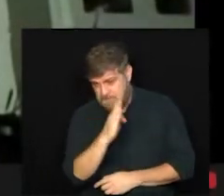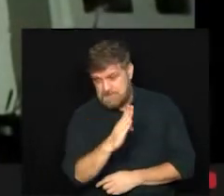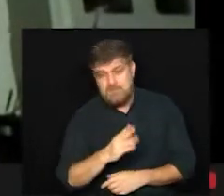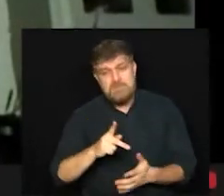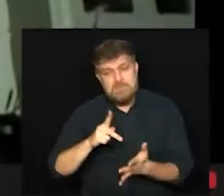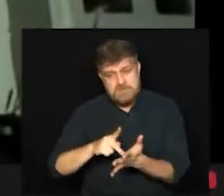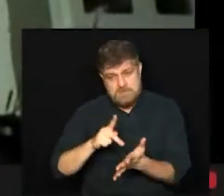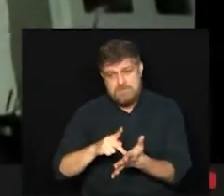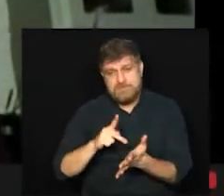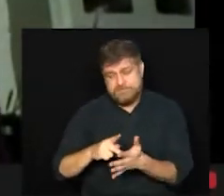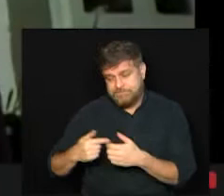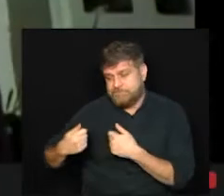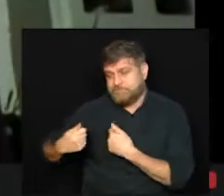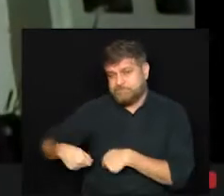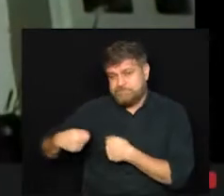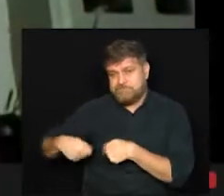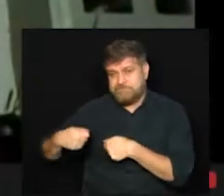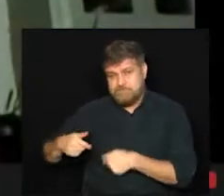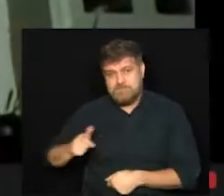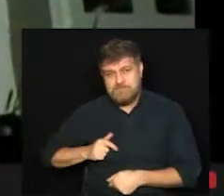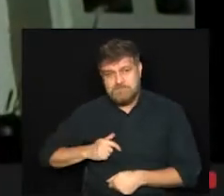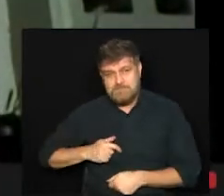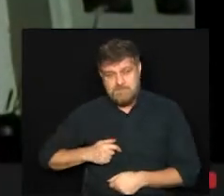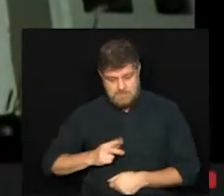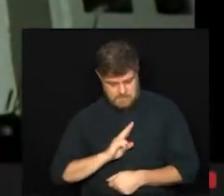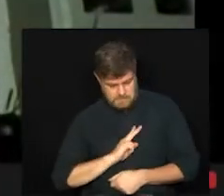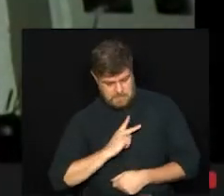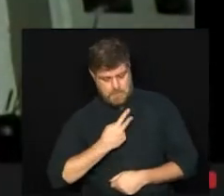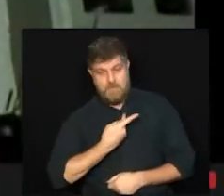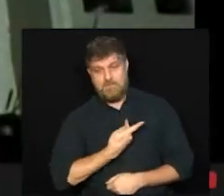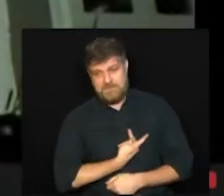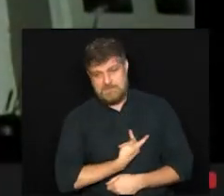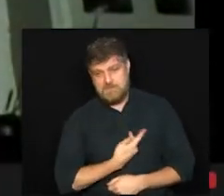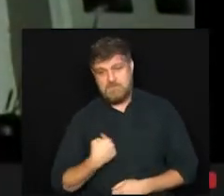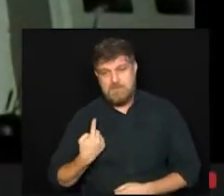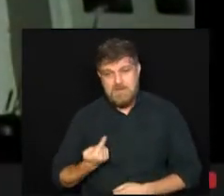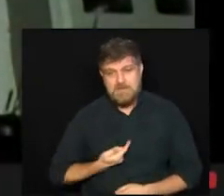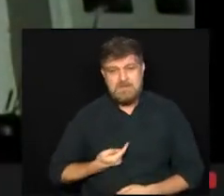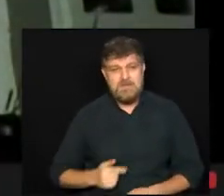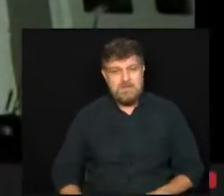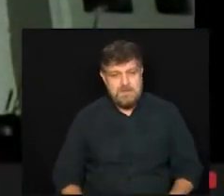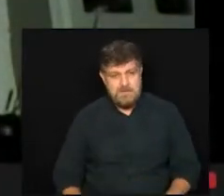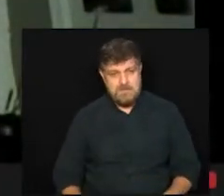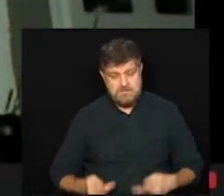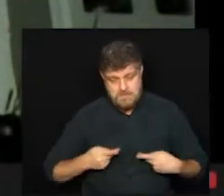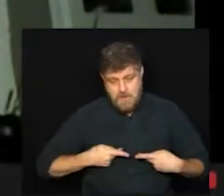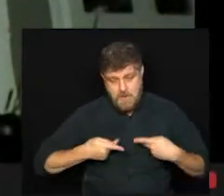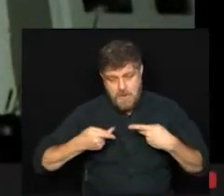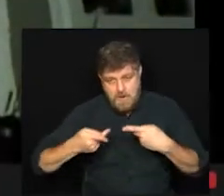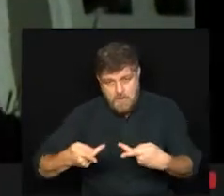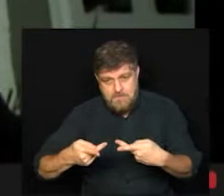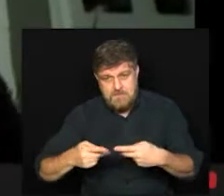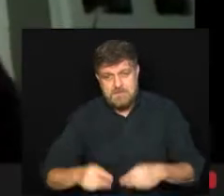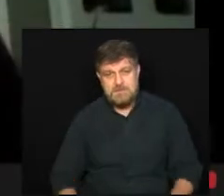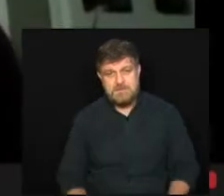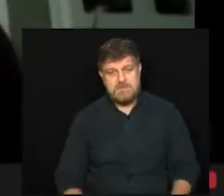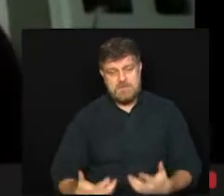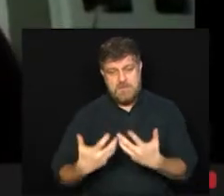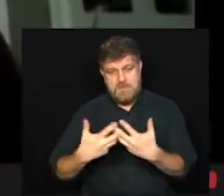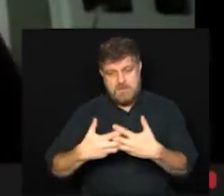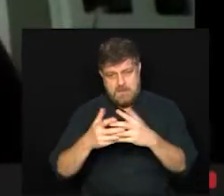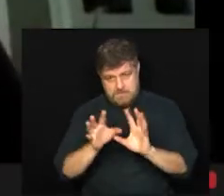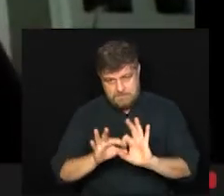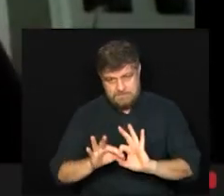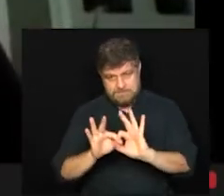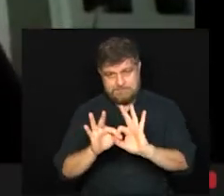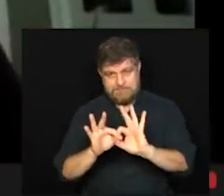realmente necessitamos de conversão. E assim, a CS nos convidou durante